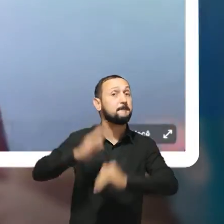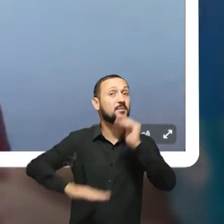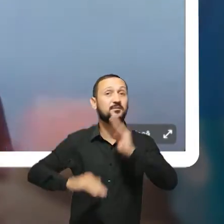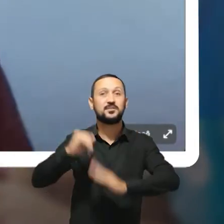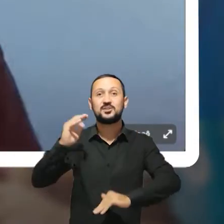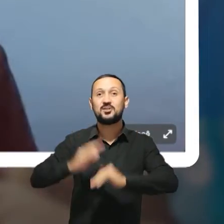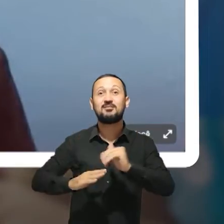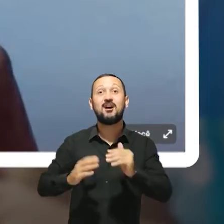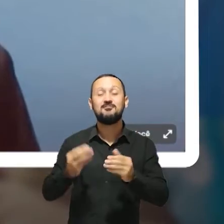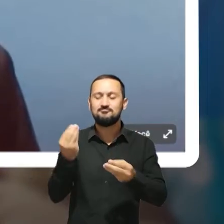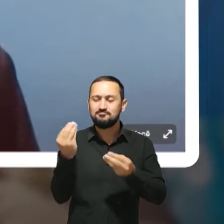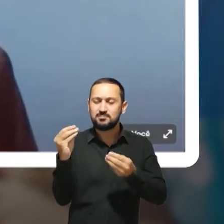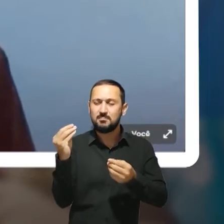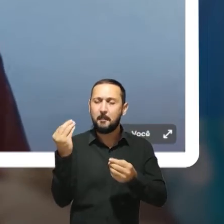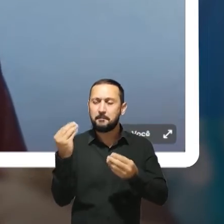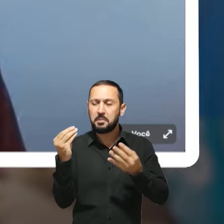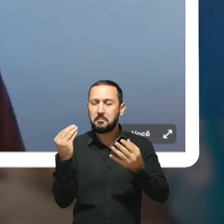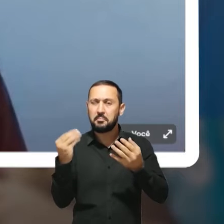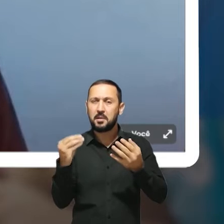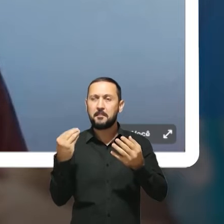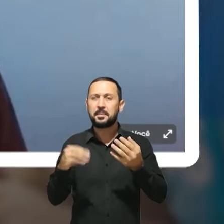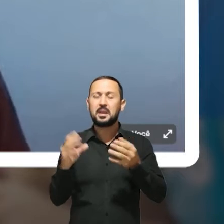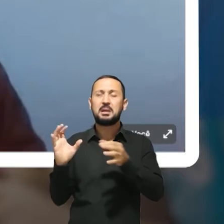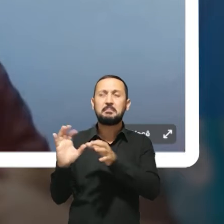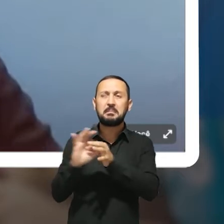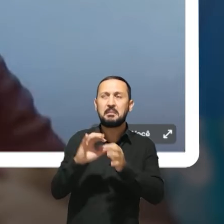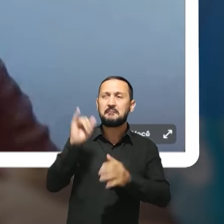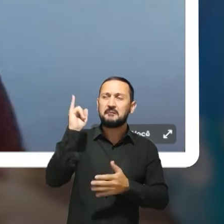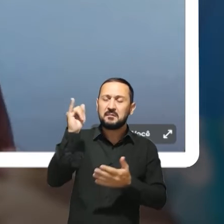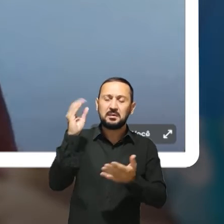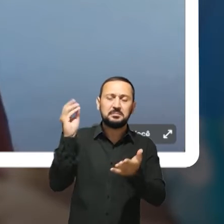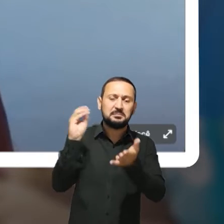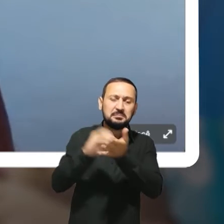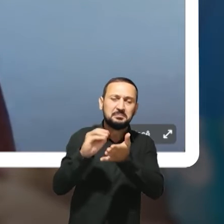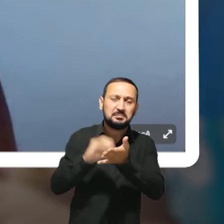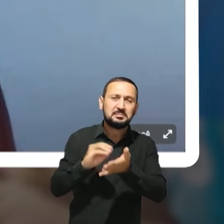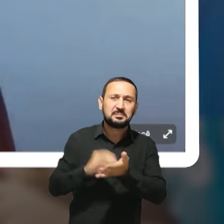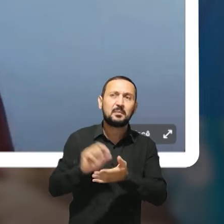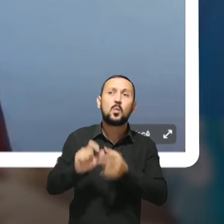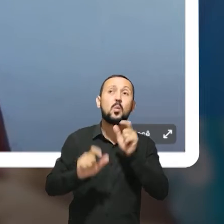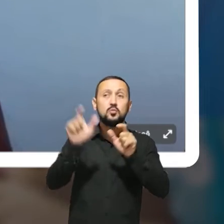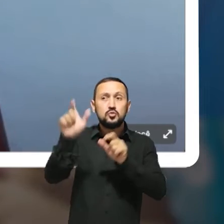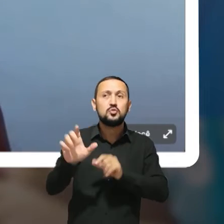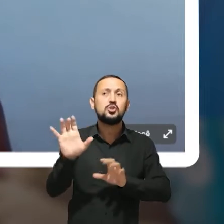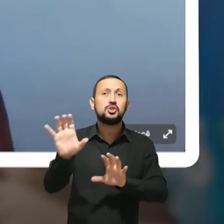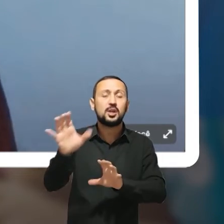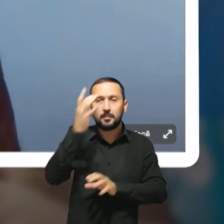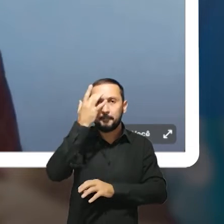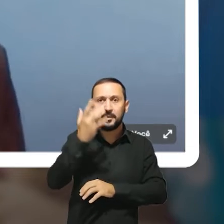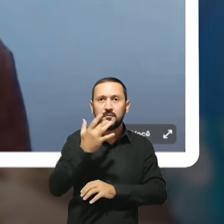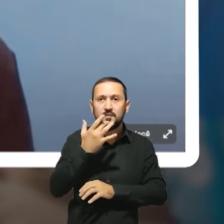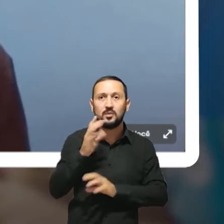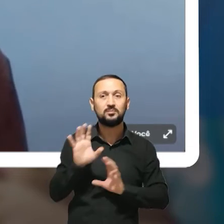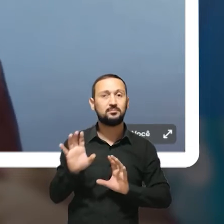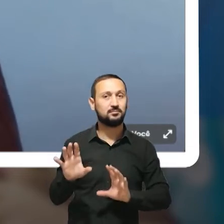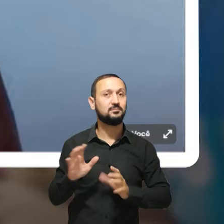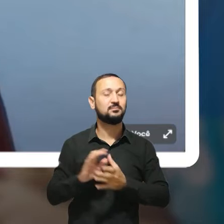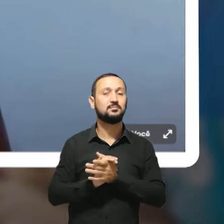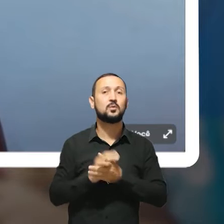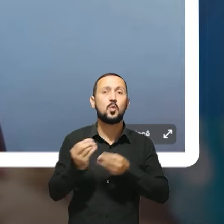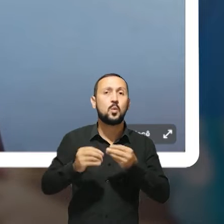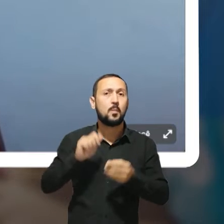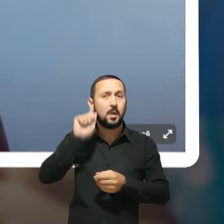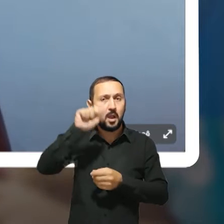quanto depois da carreira artística, onde ele vai narrar vários episódios que mostram a personalidade dela,